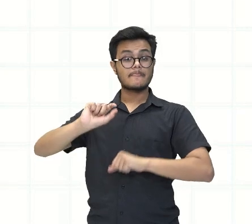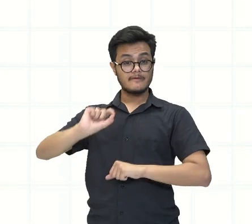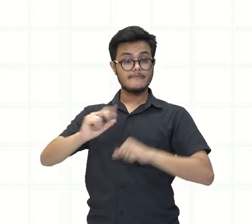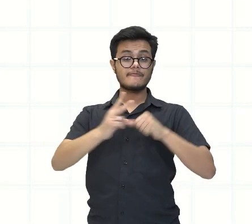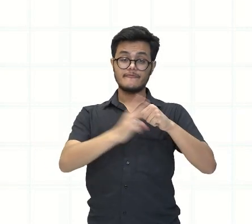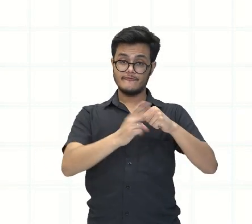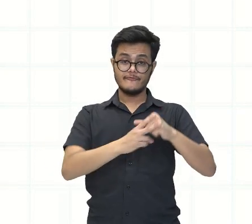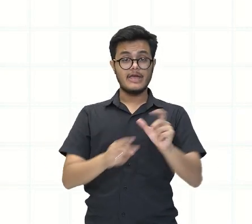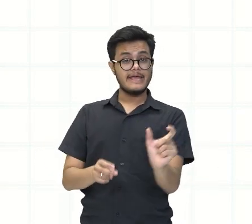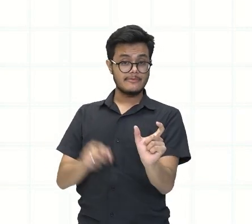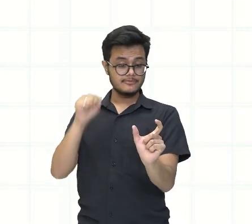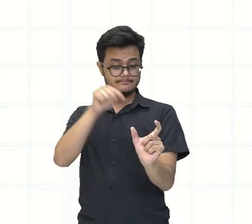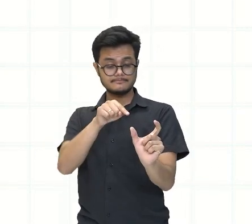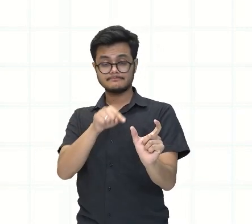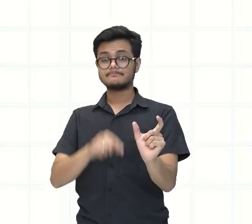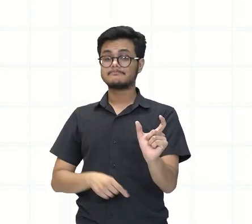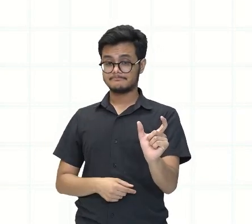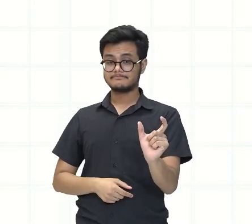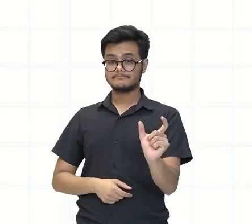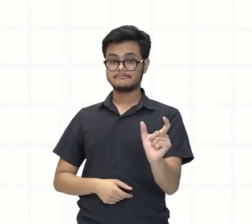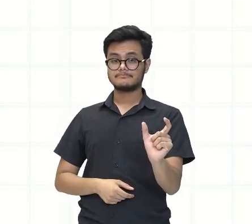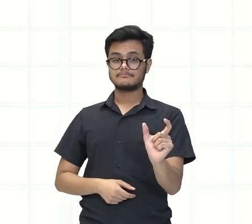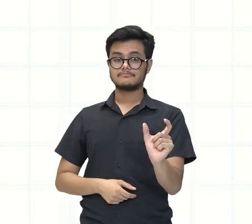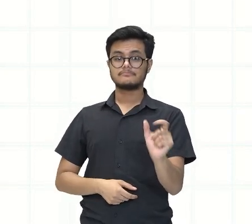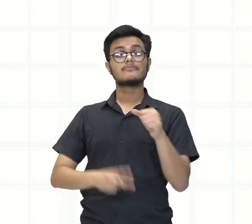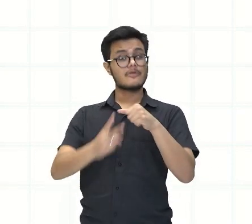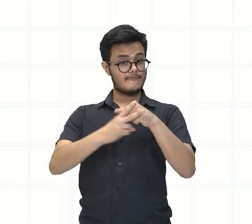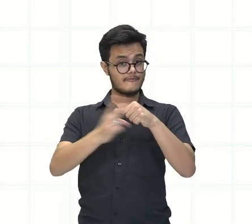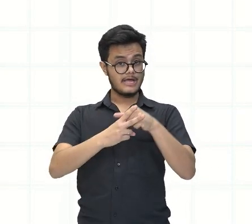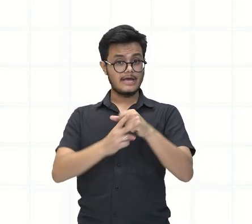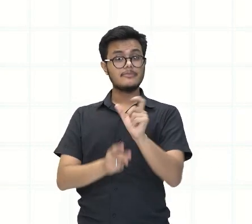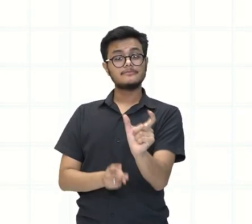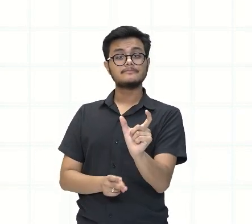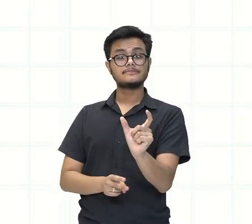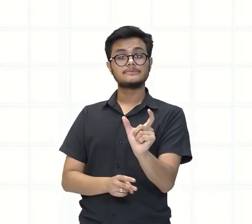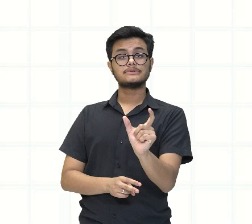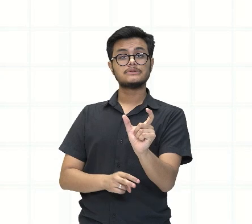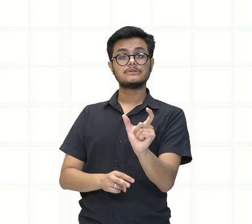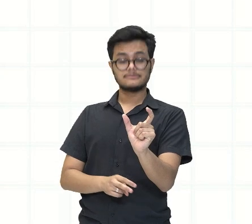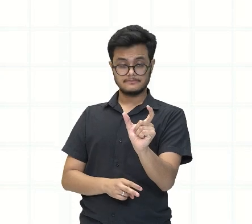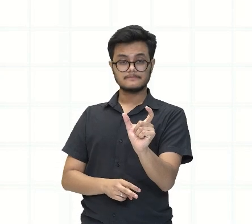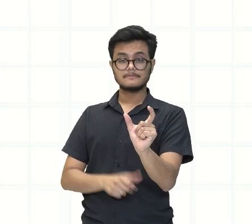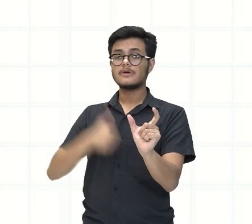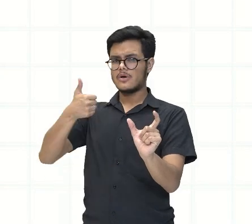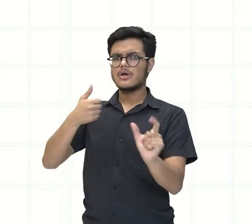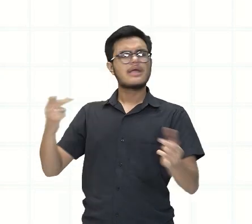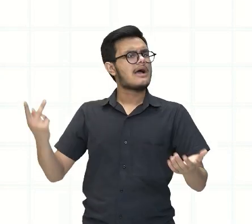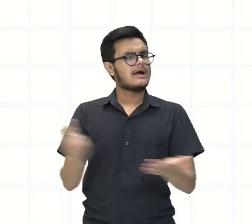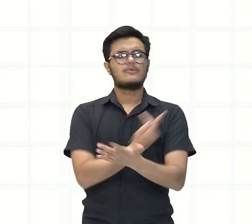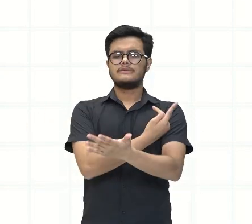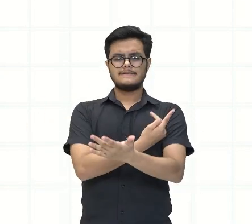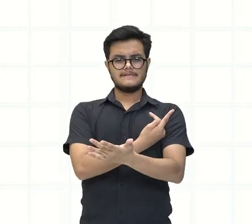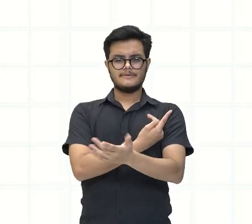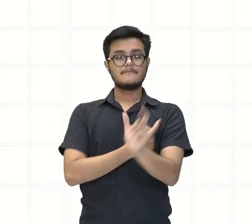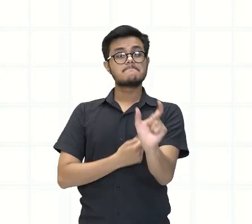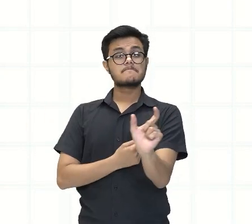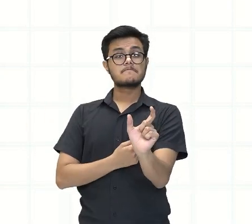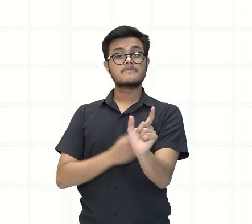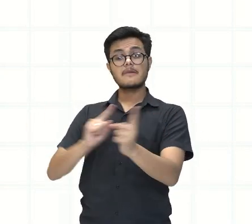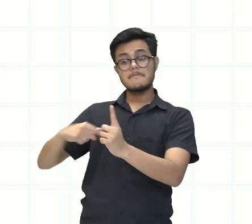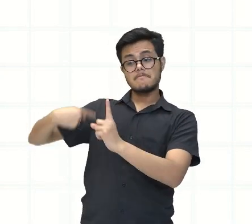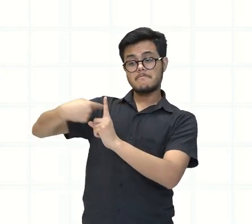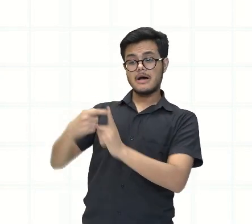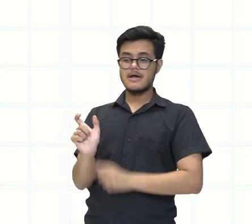O predicado vai ser formado por um verbo de ação, que é o verbo significativo, mais